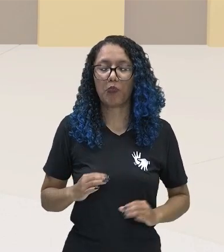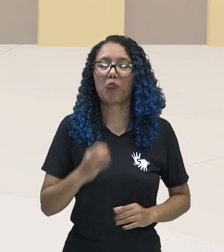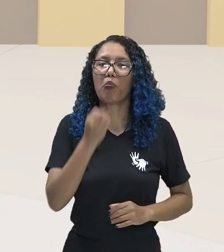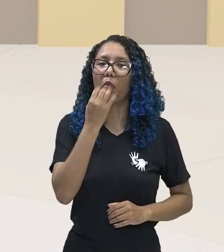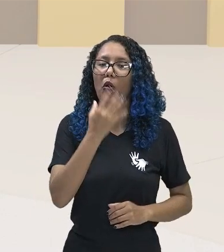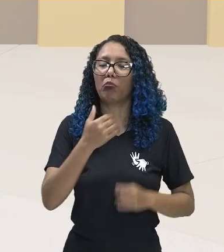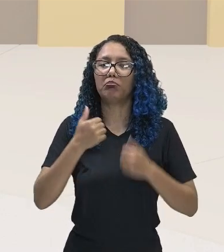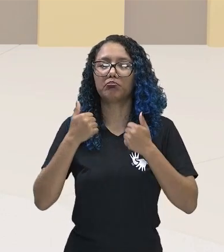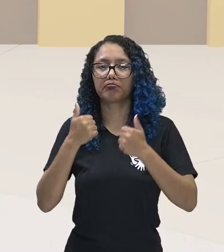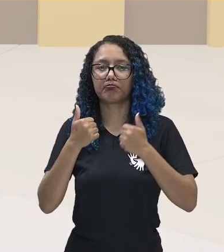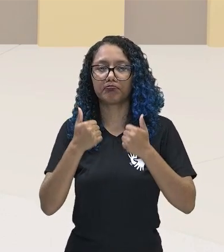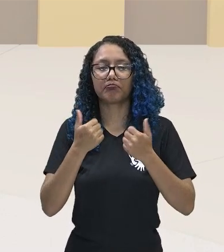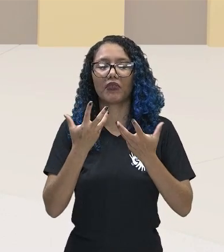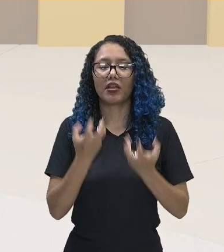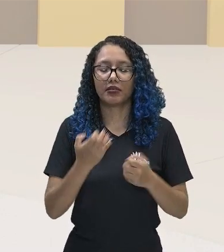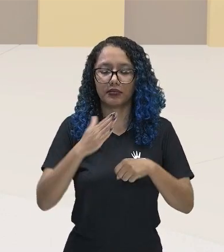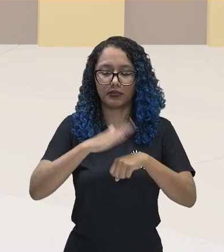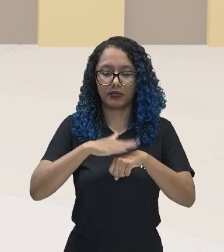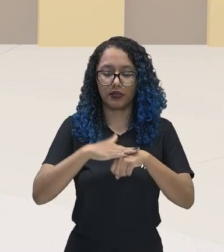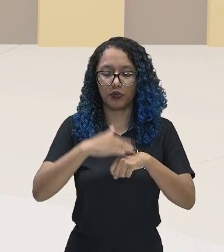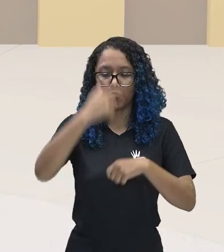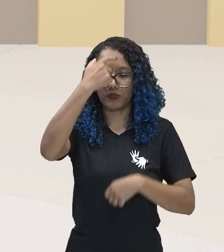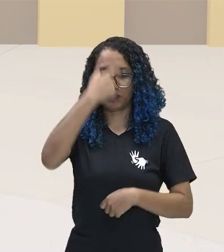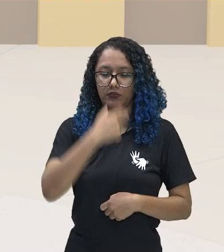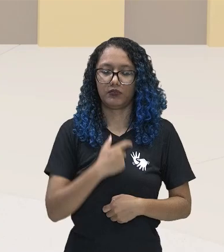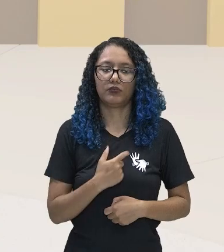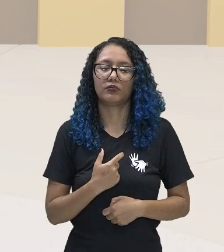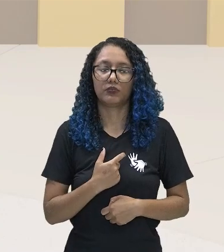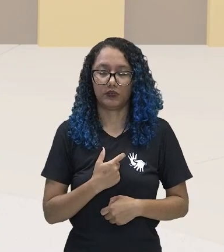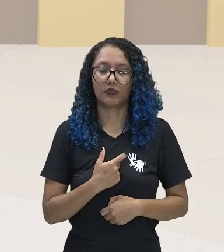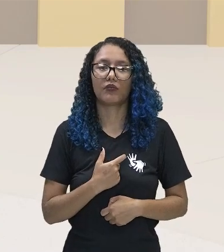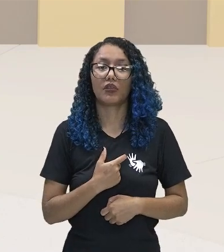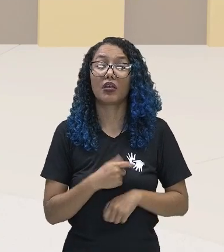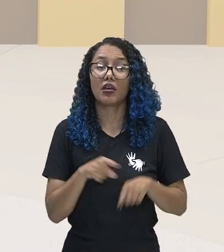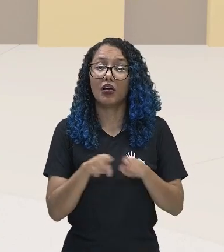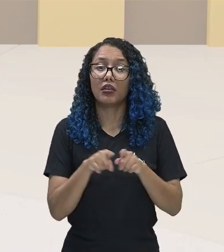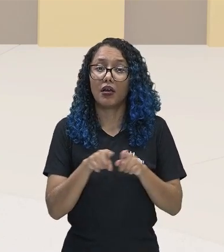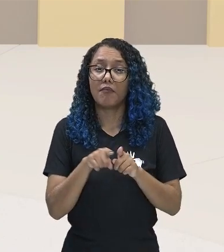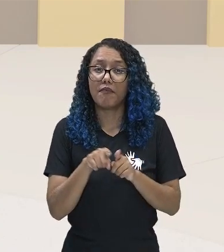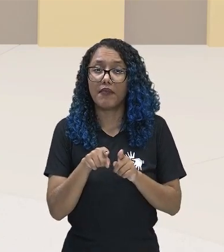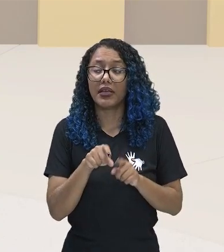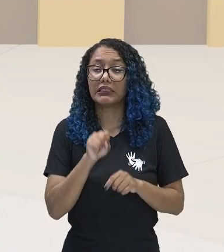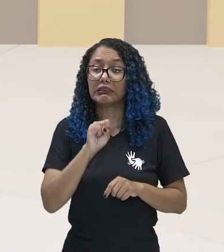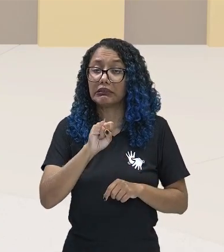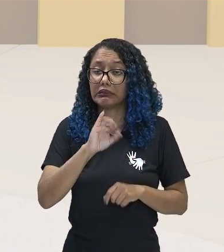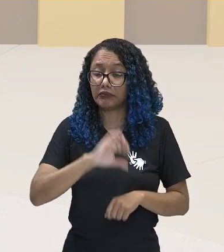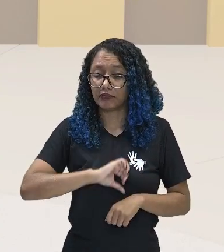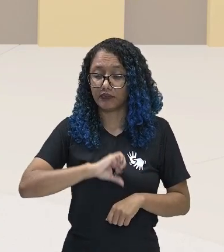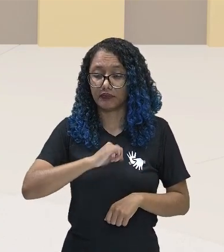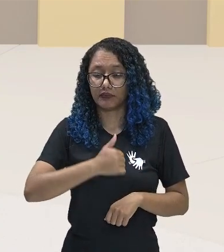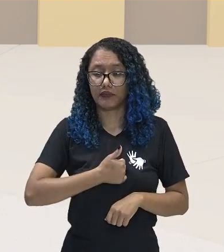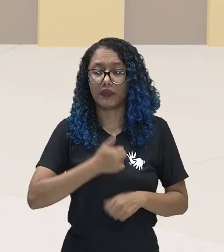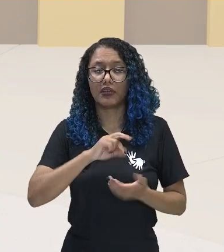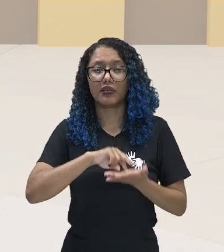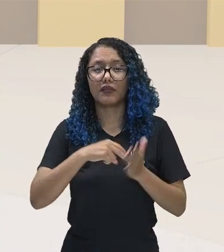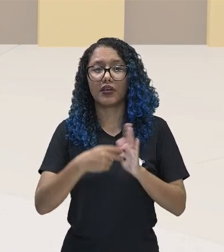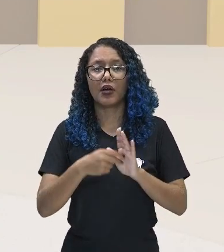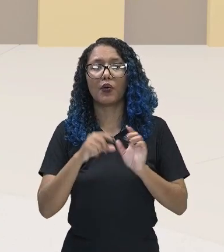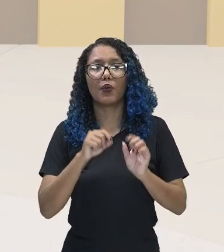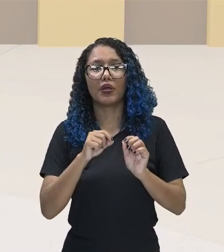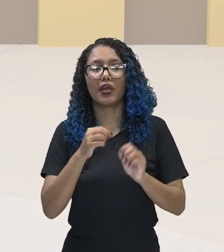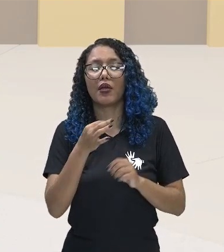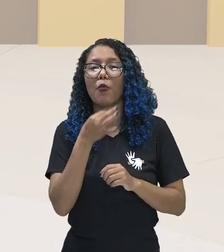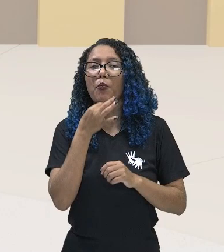me aceitando. É importante frisar que quando falamos de autoestima, estamos falando da estima que eu tenho por mim